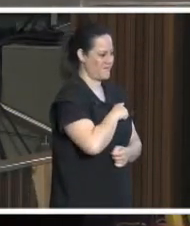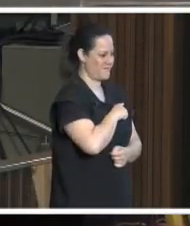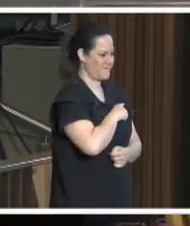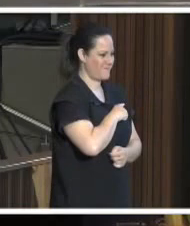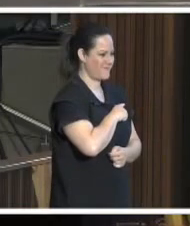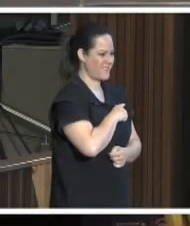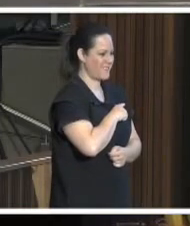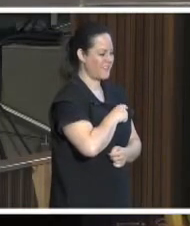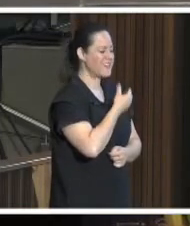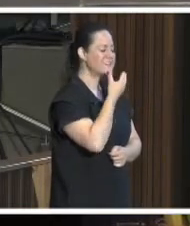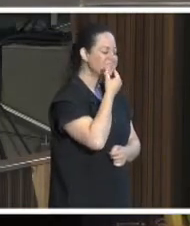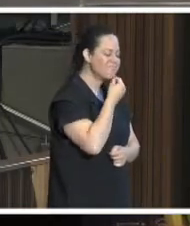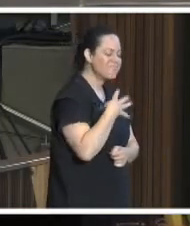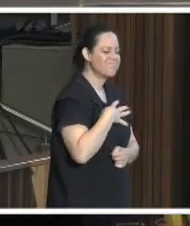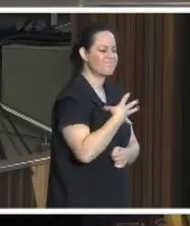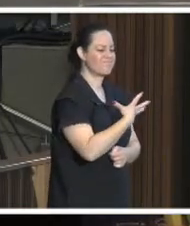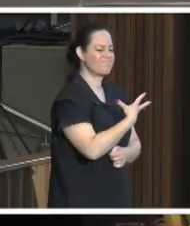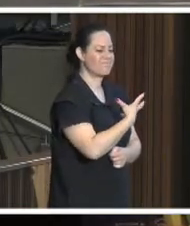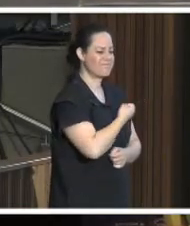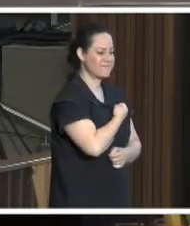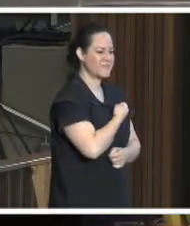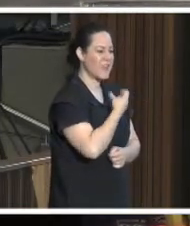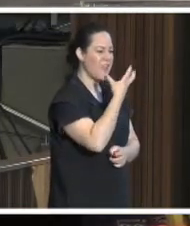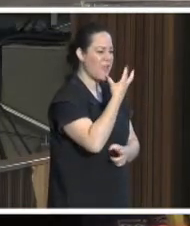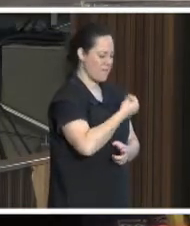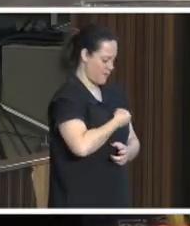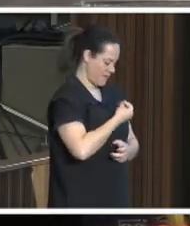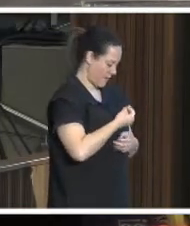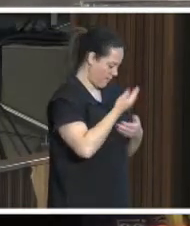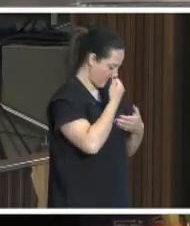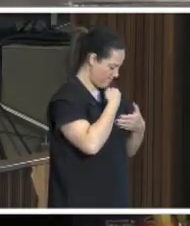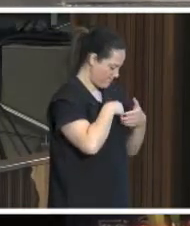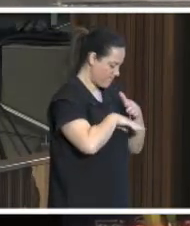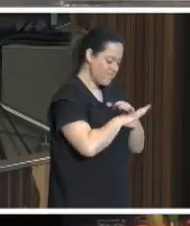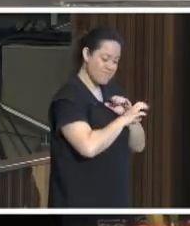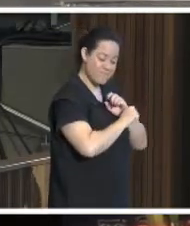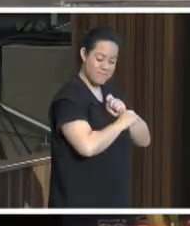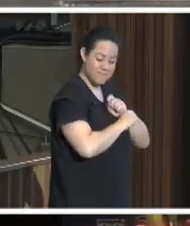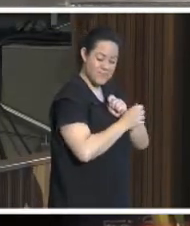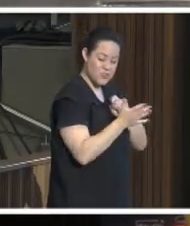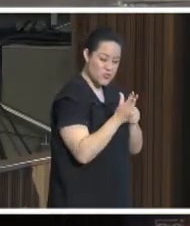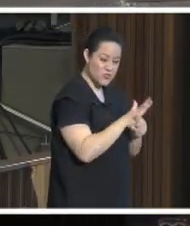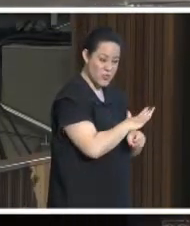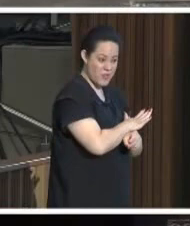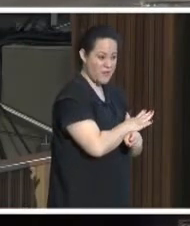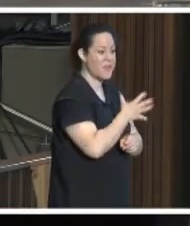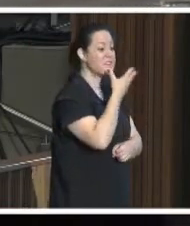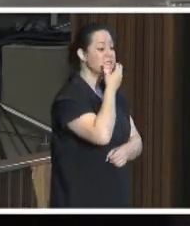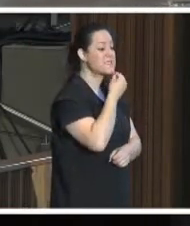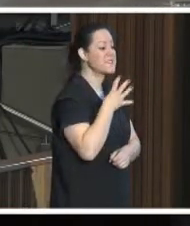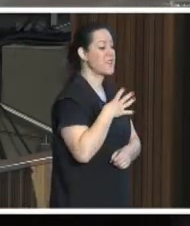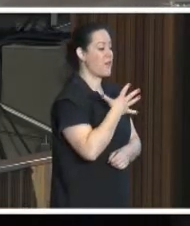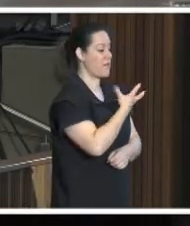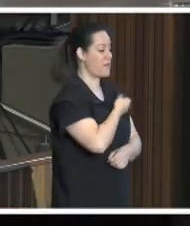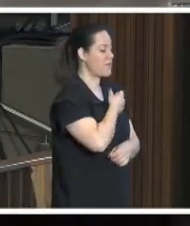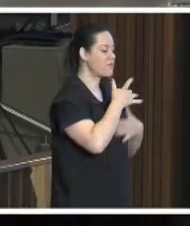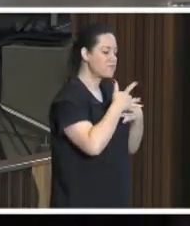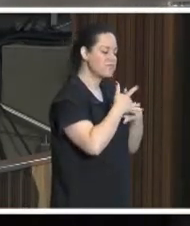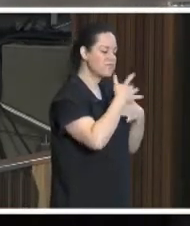o Salvador está invadindo a nossa vida, que o Salvador está tocando a nossa